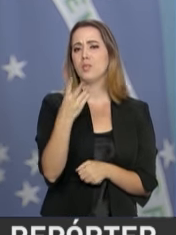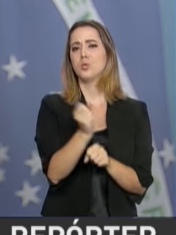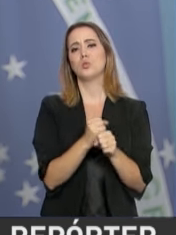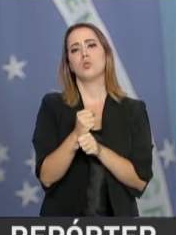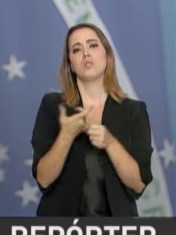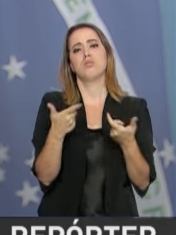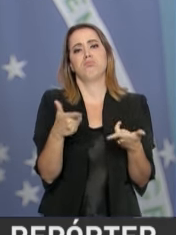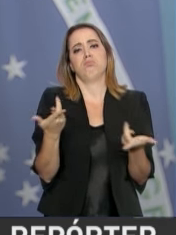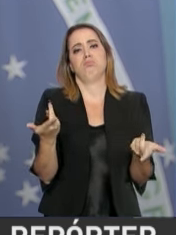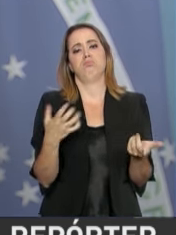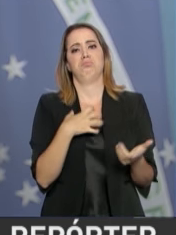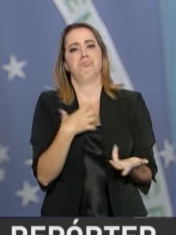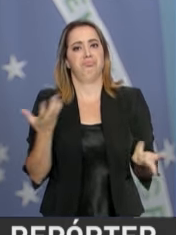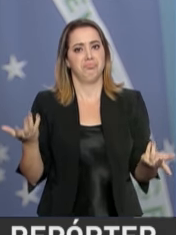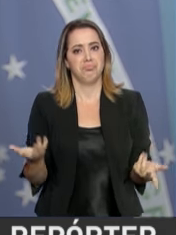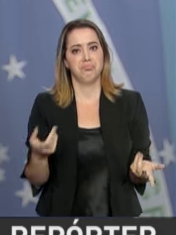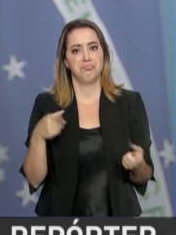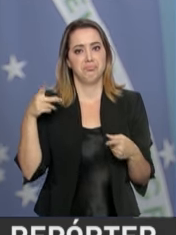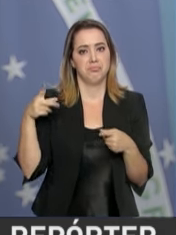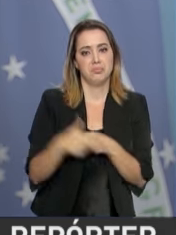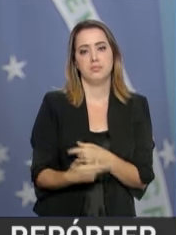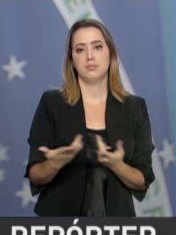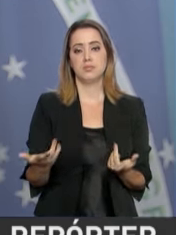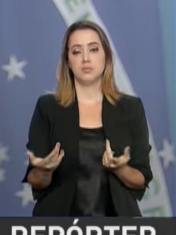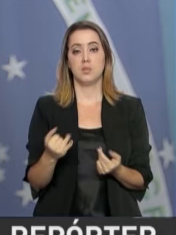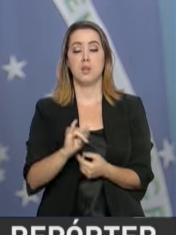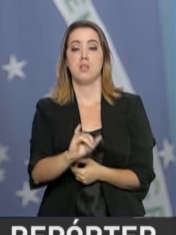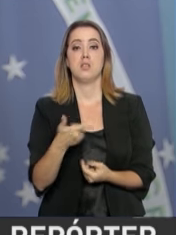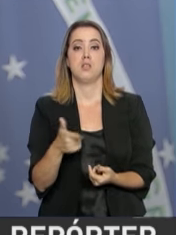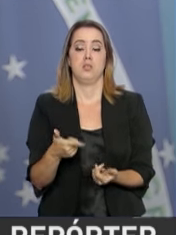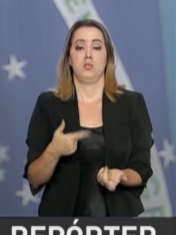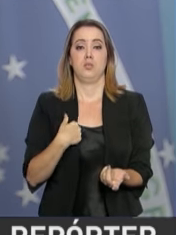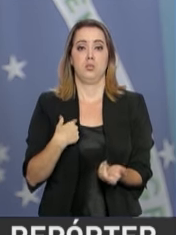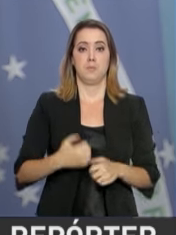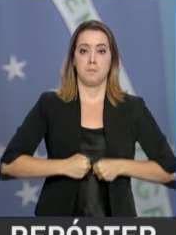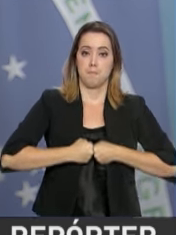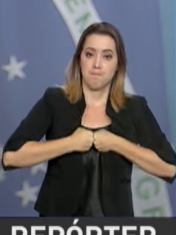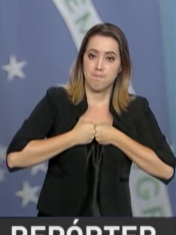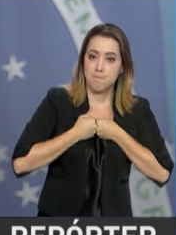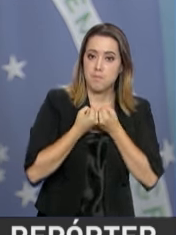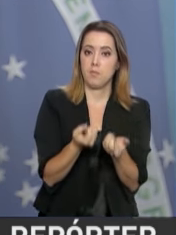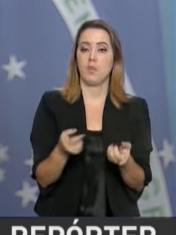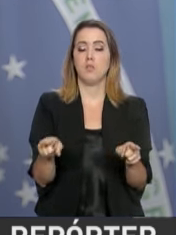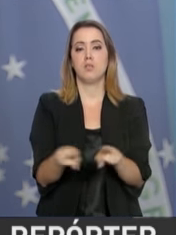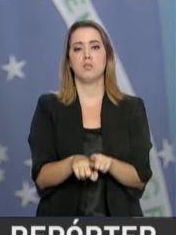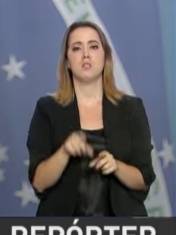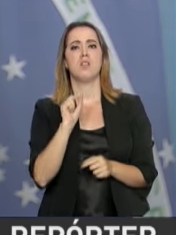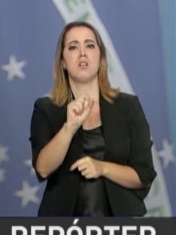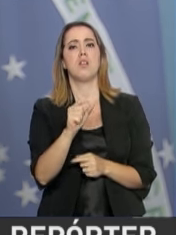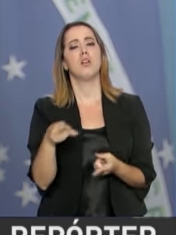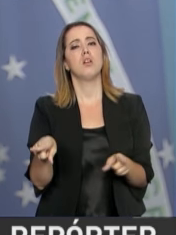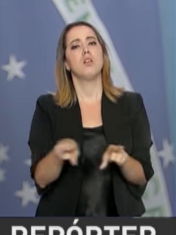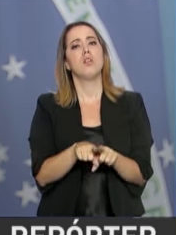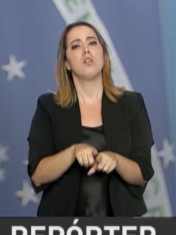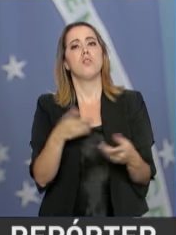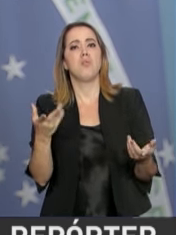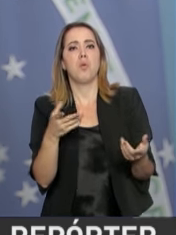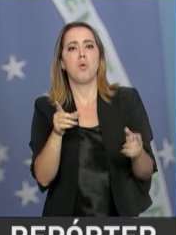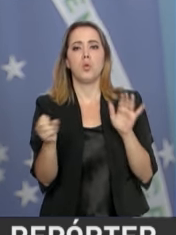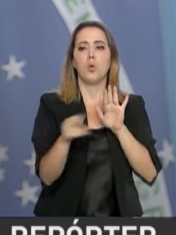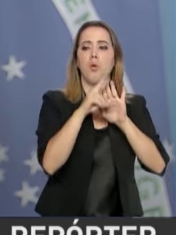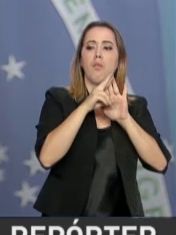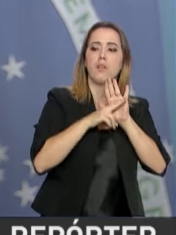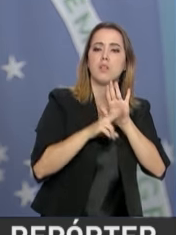sentido teria essa restrição. Se não tivéssemos coragem, para que eu vou mexer na questão da